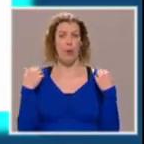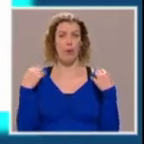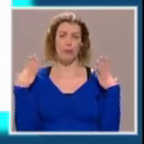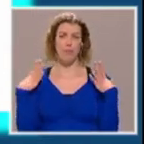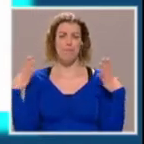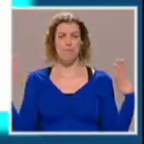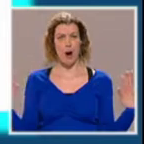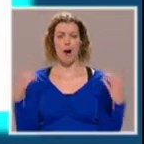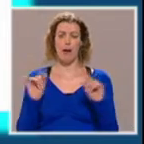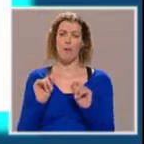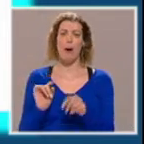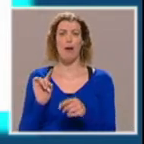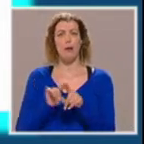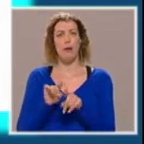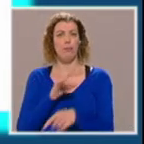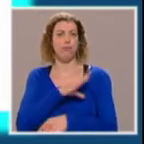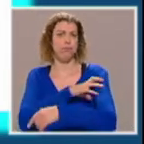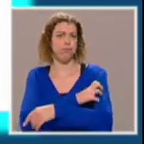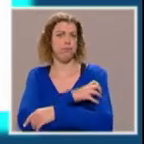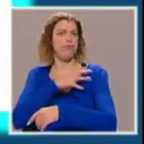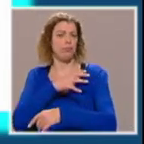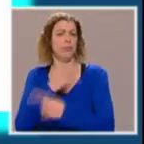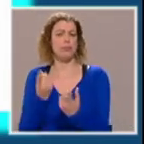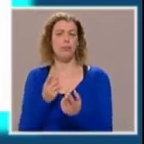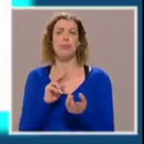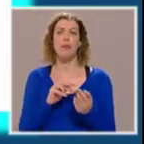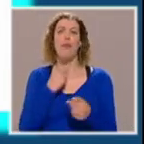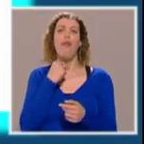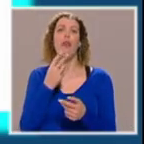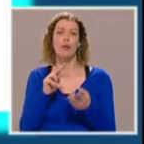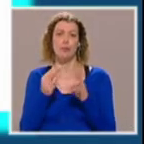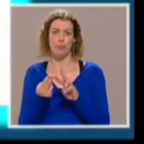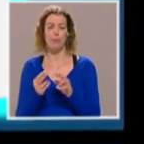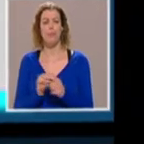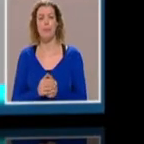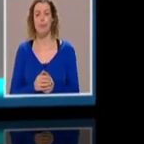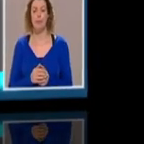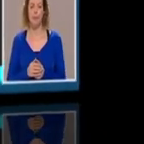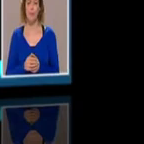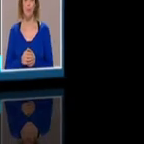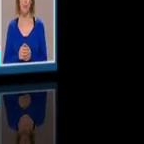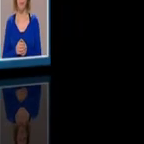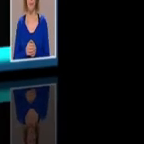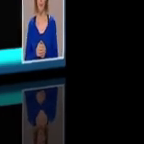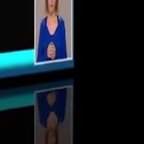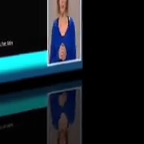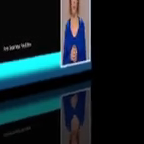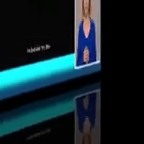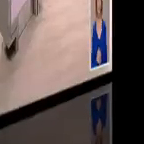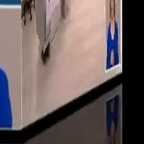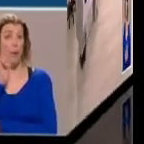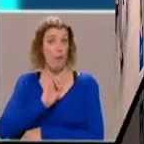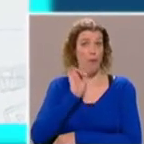e o desenvolvimento da musculatura e ainda a alteração da voz. Podemos observar que nas